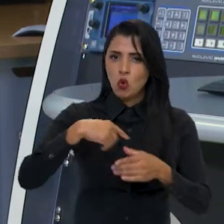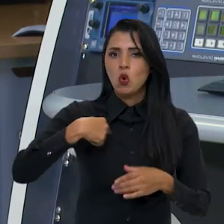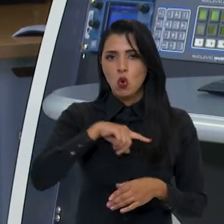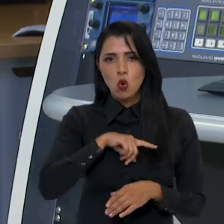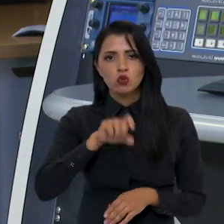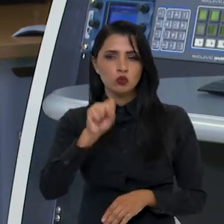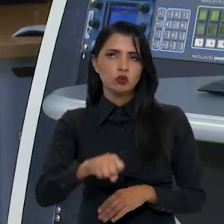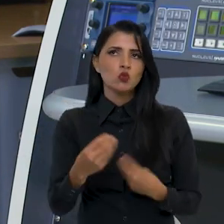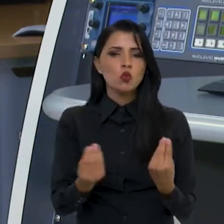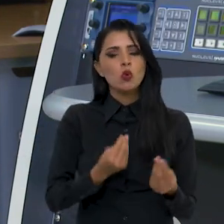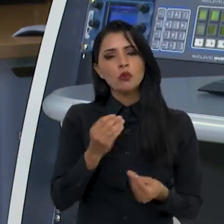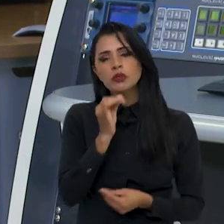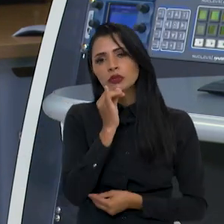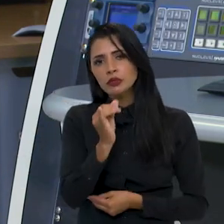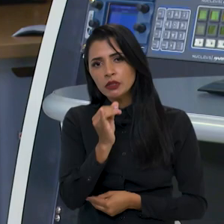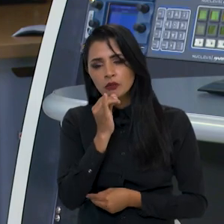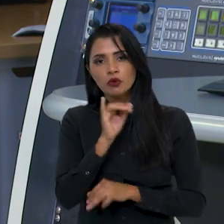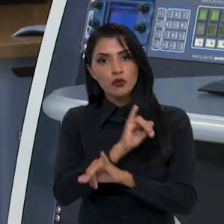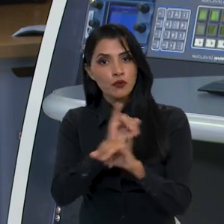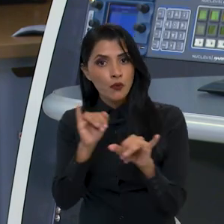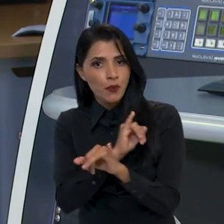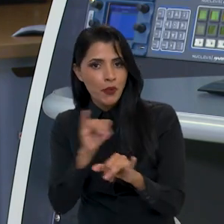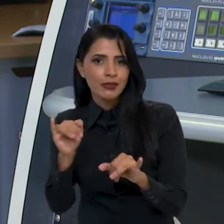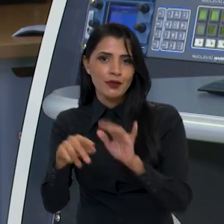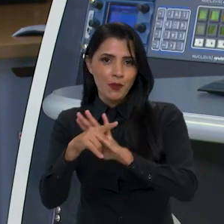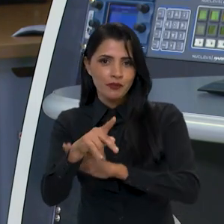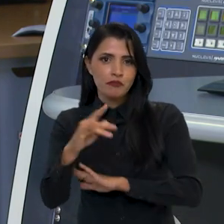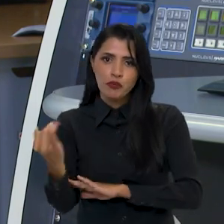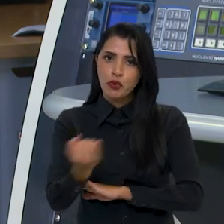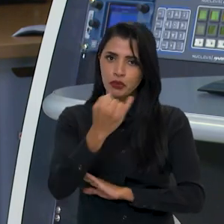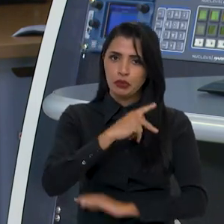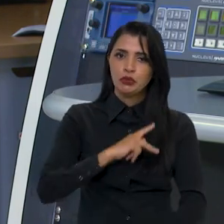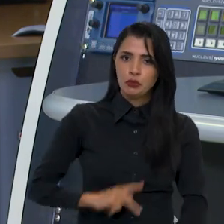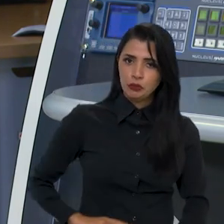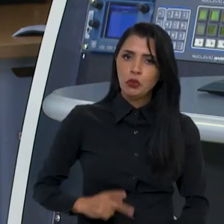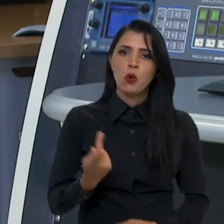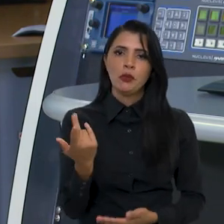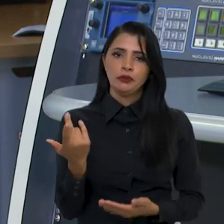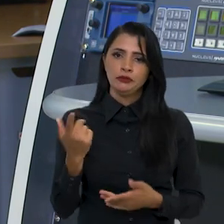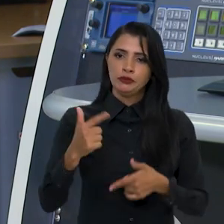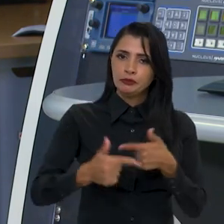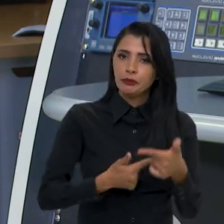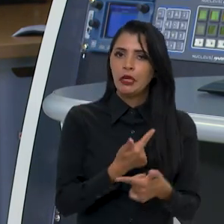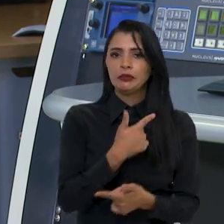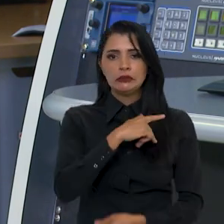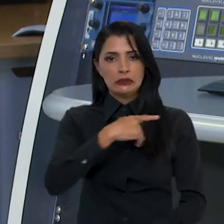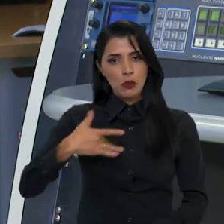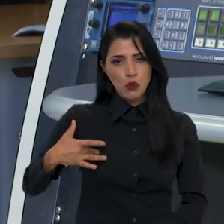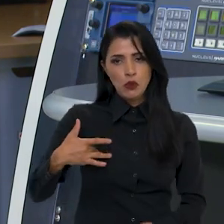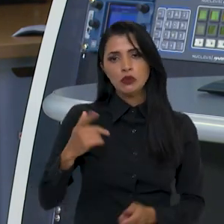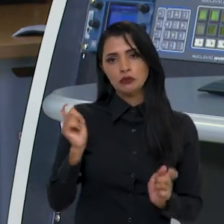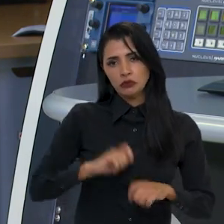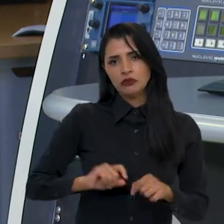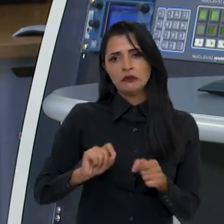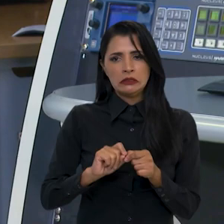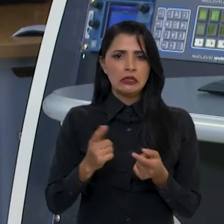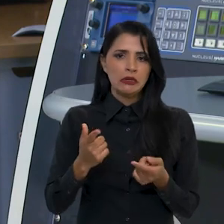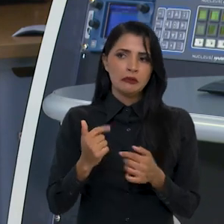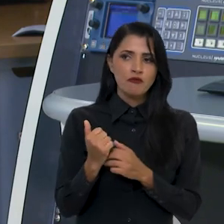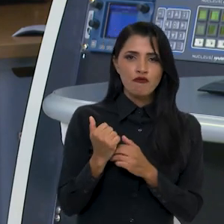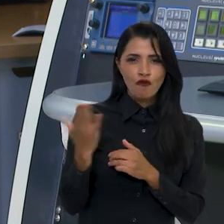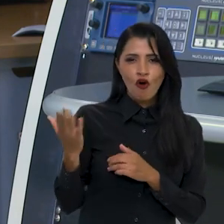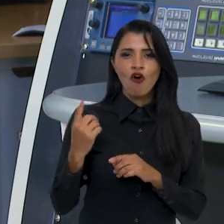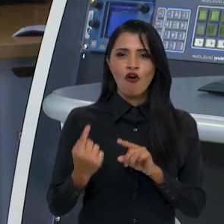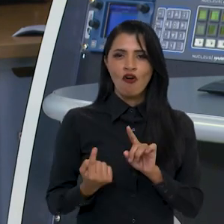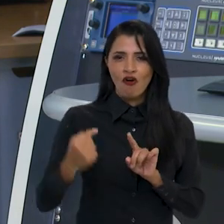né? No sentido, por exemplo, de informações de utilidade pública, de ações de saúde, a gente poder trabalhar, quem sabe, até